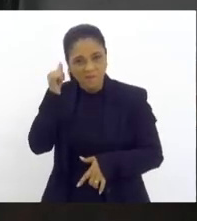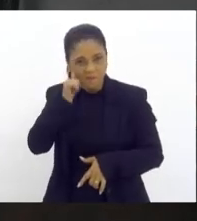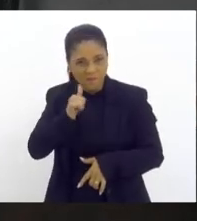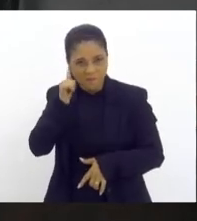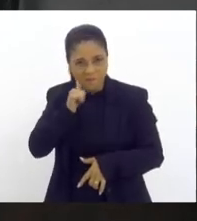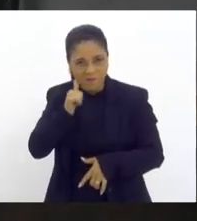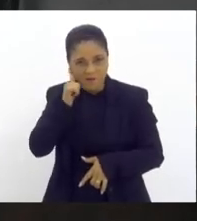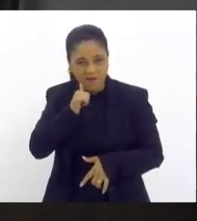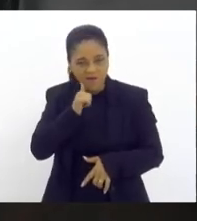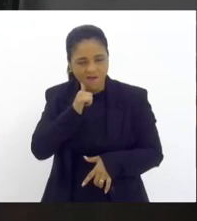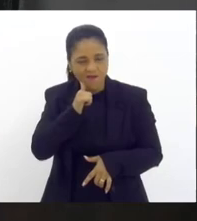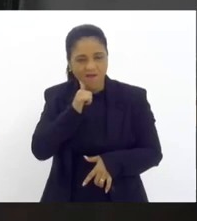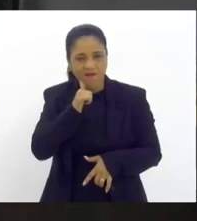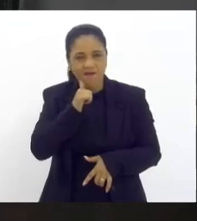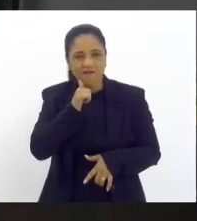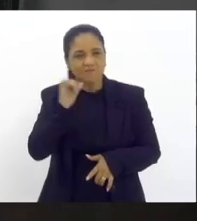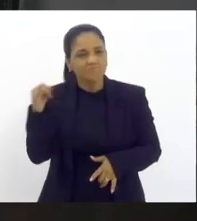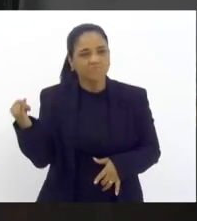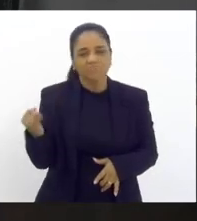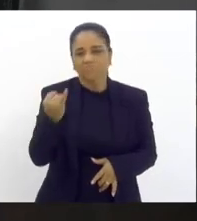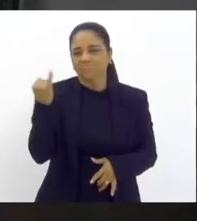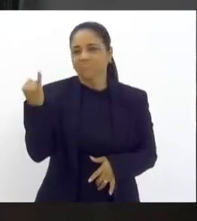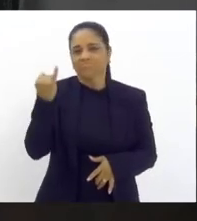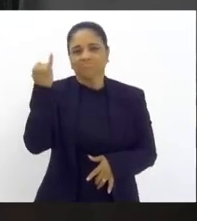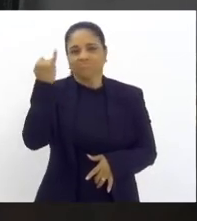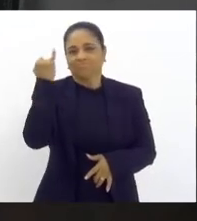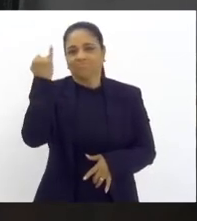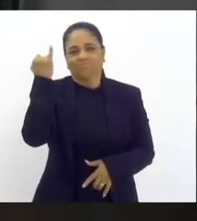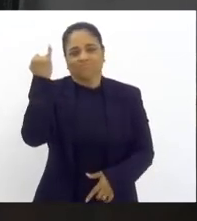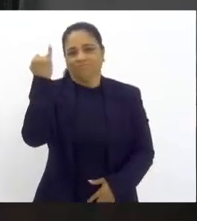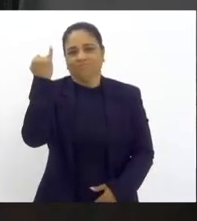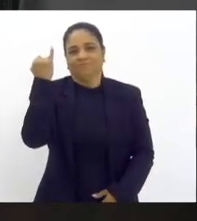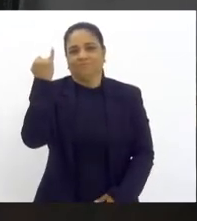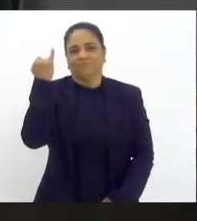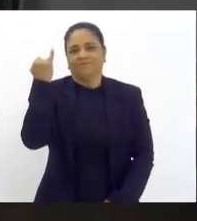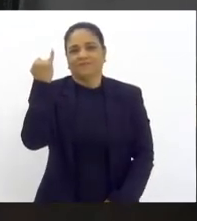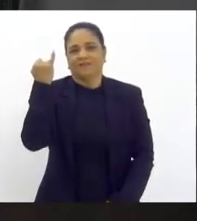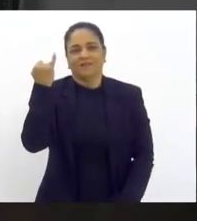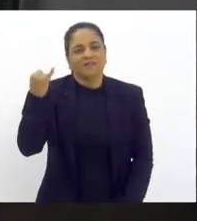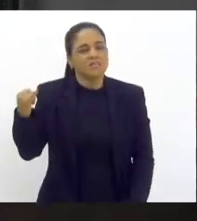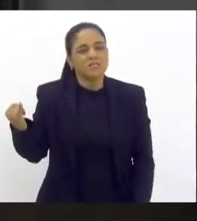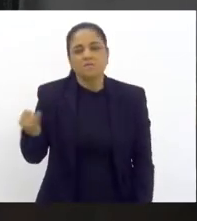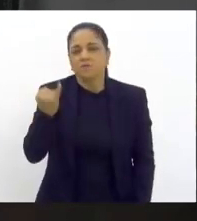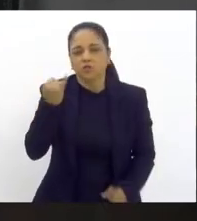bancada feminina, uma importância ímpar. Ímpar, par, somada,